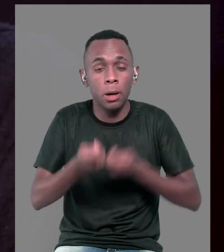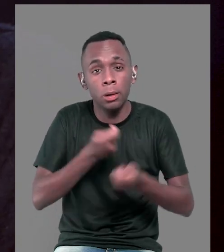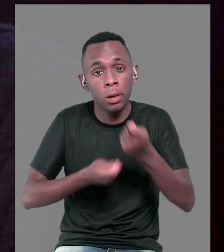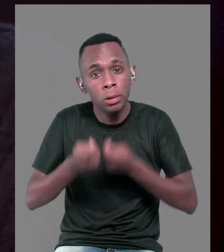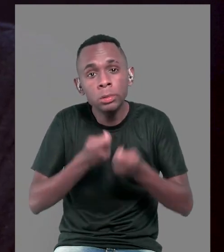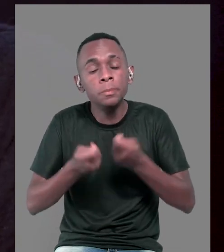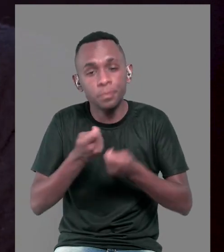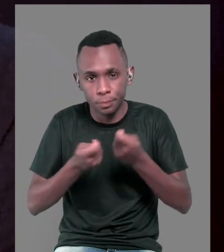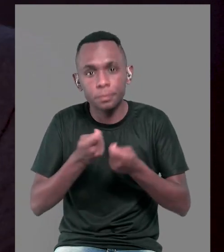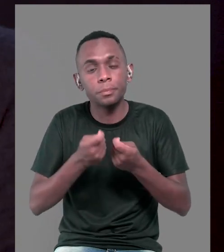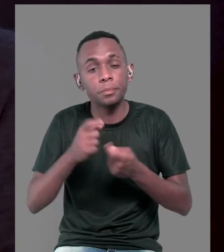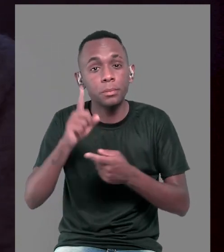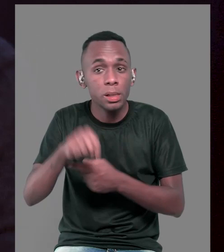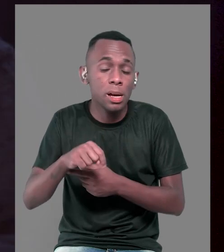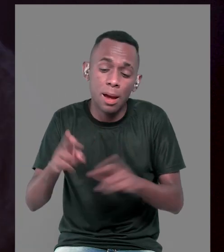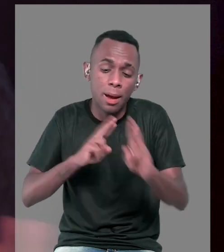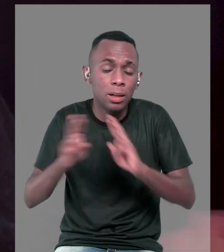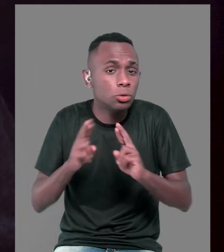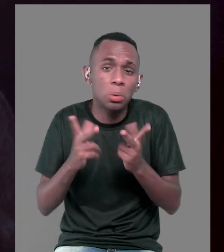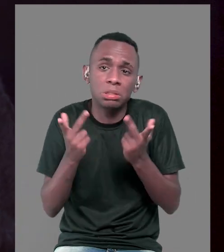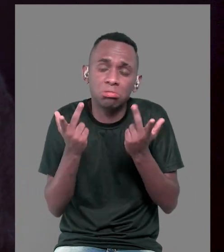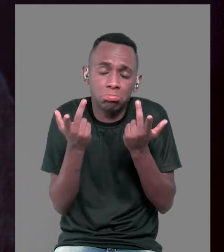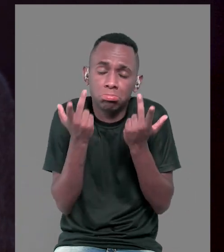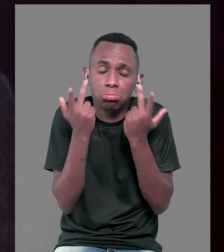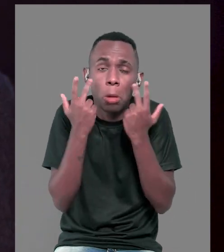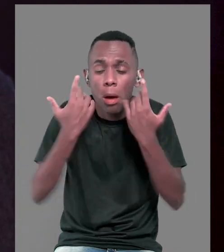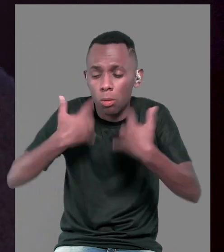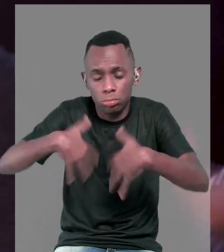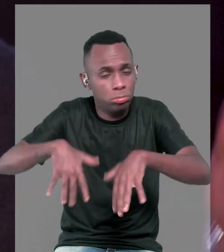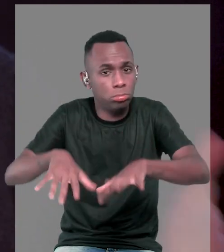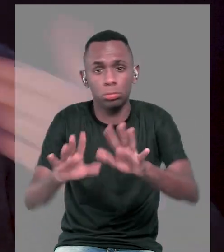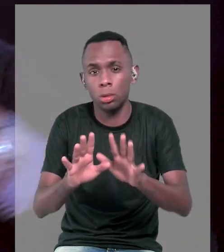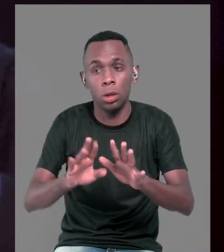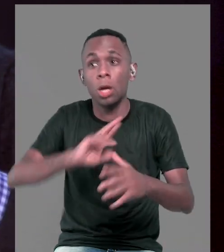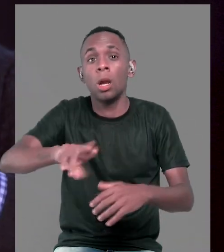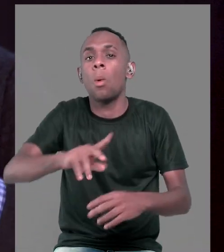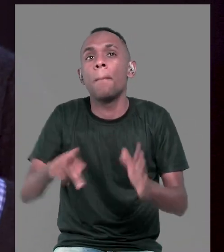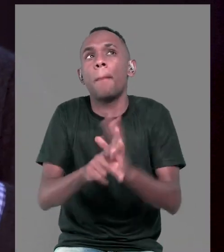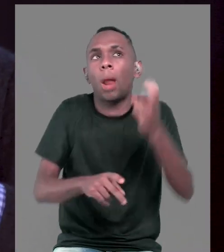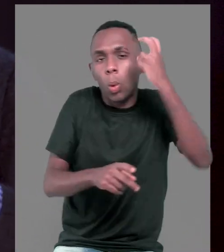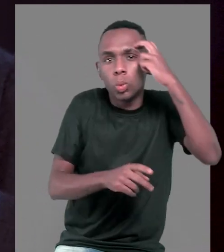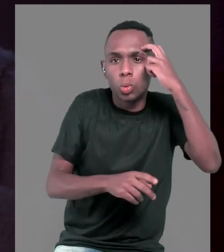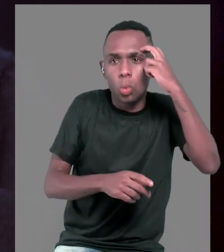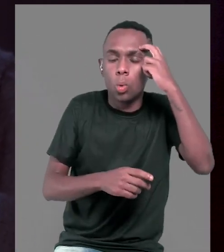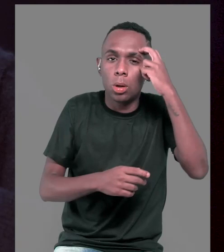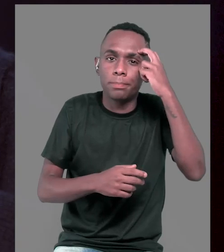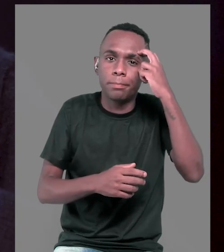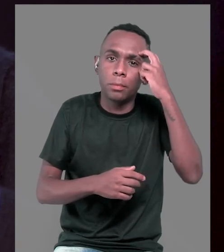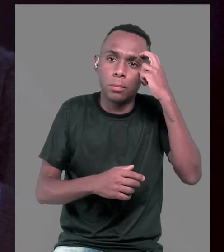relações naturais e não relações da cultura, como a mim parece mais